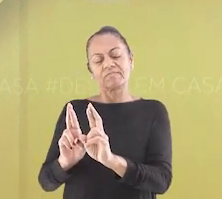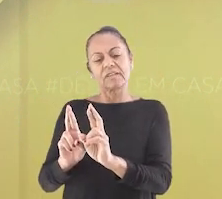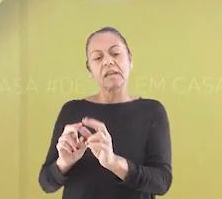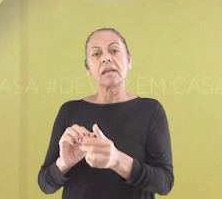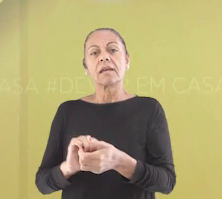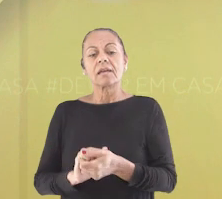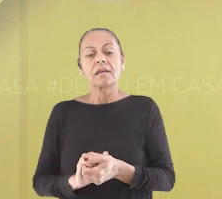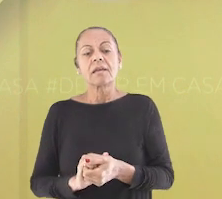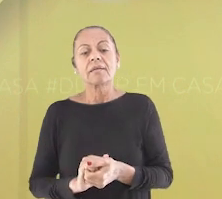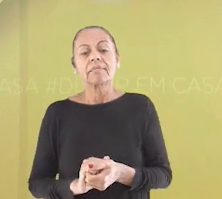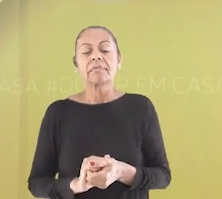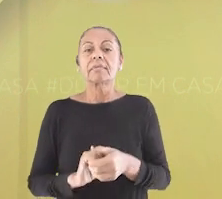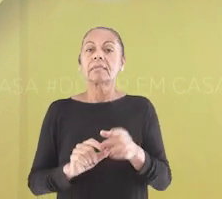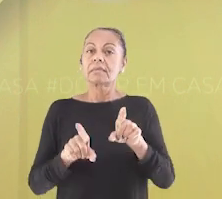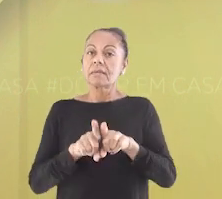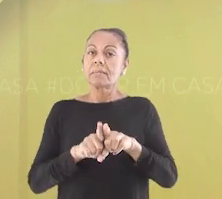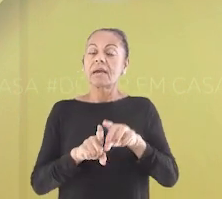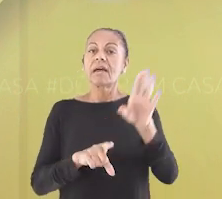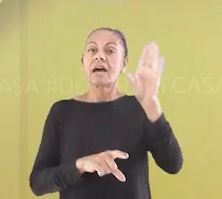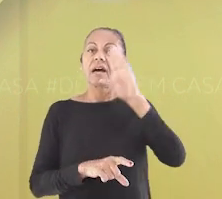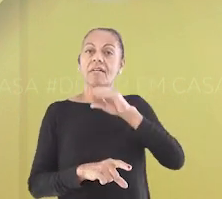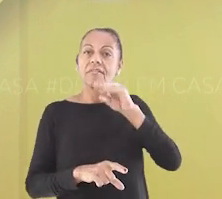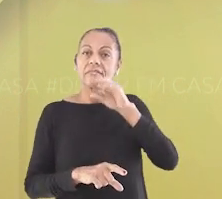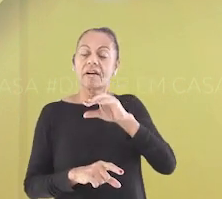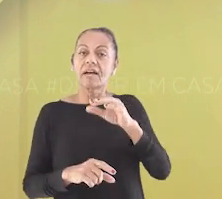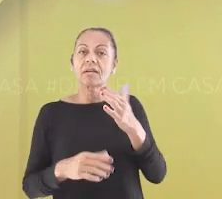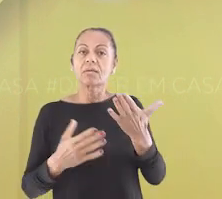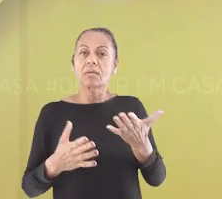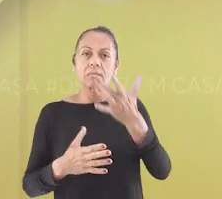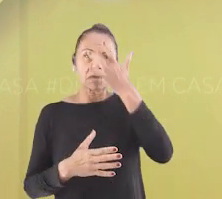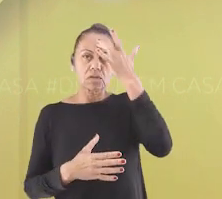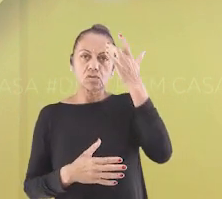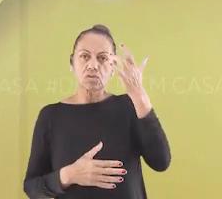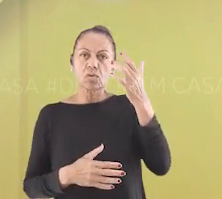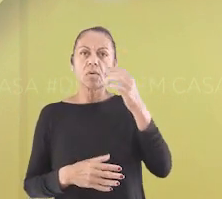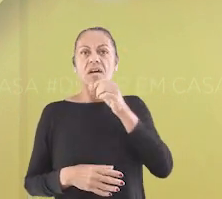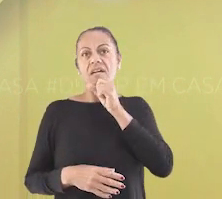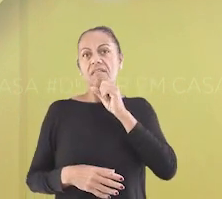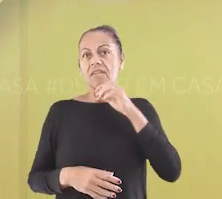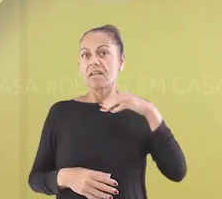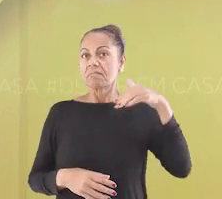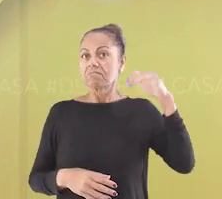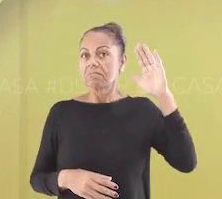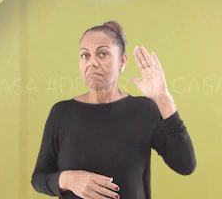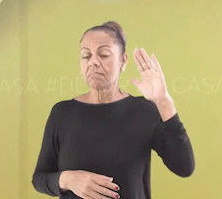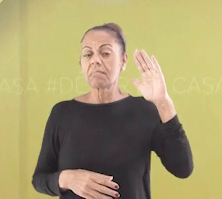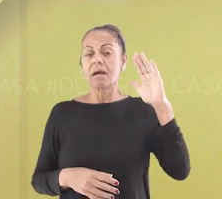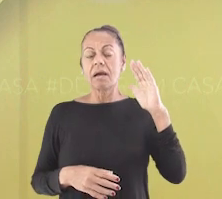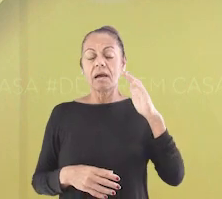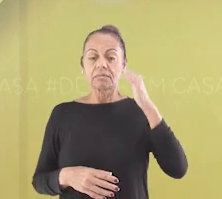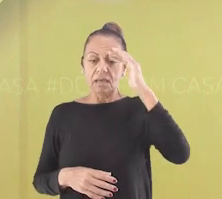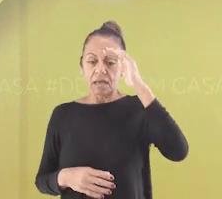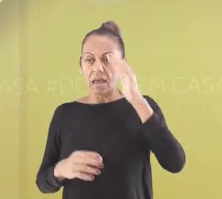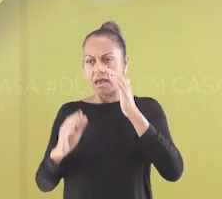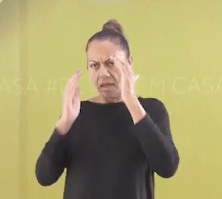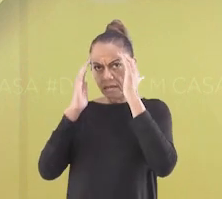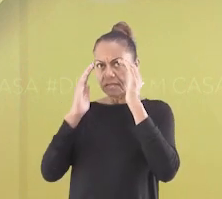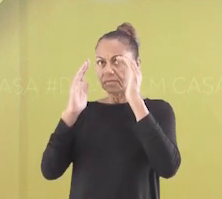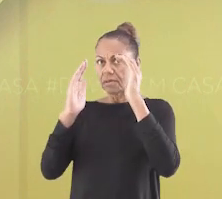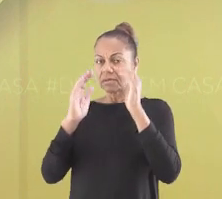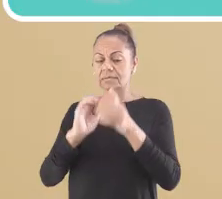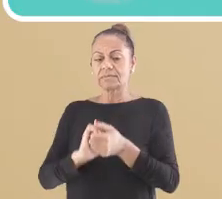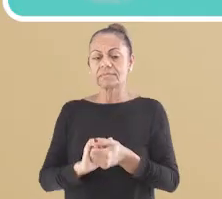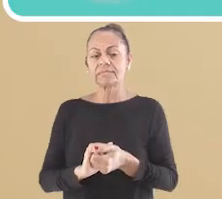muita relação. Também são utilizados na fala, ao nos dirigirmos a pessoas mais velhas ou com cargos de destaque na